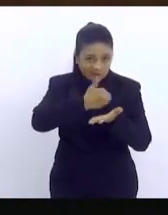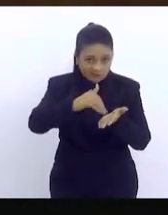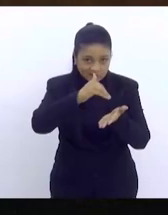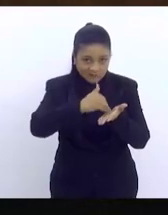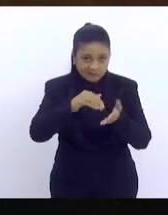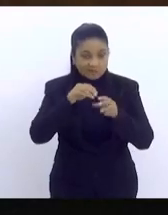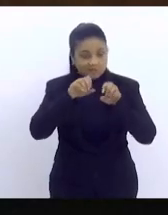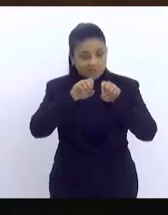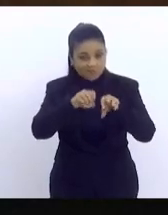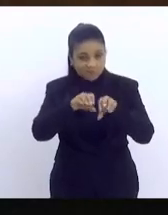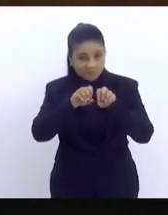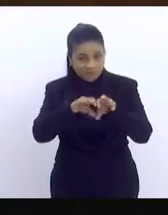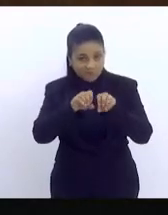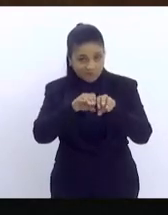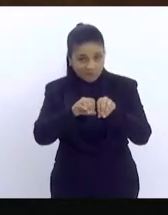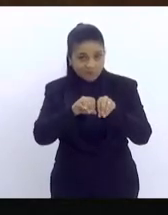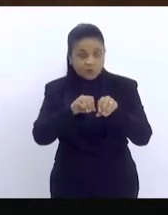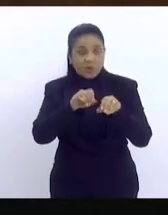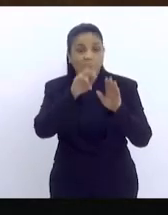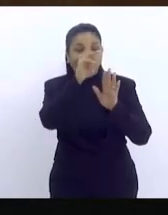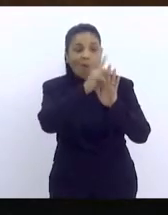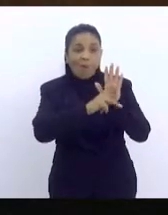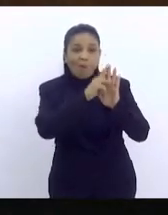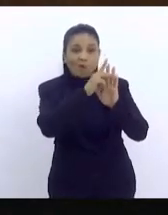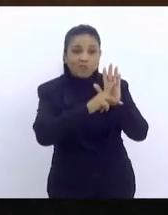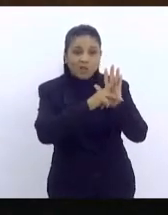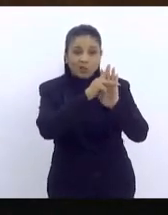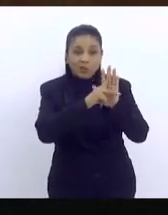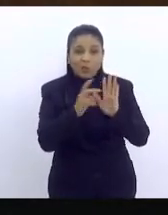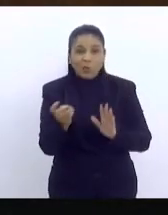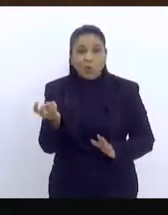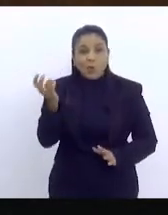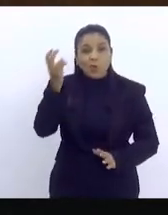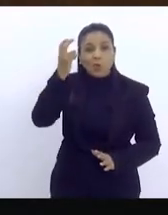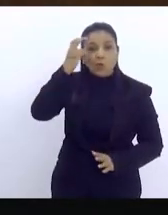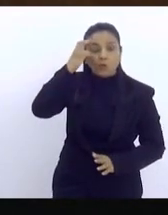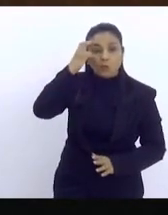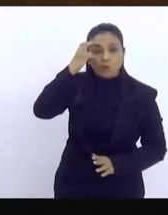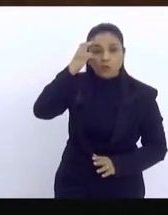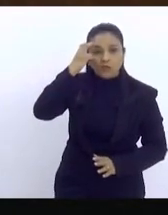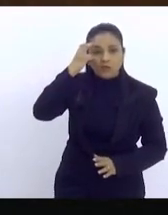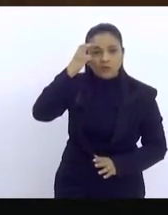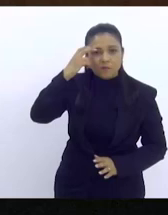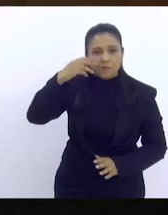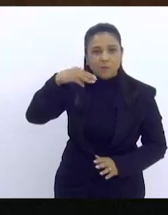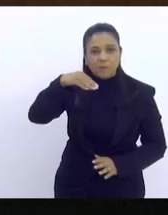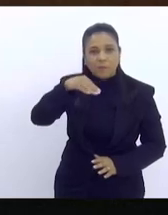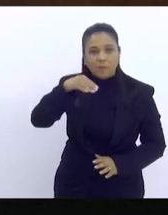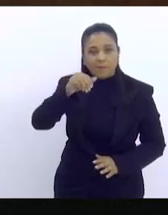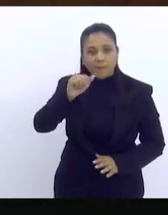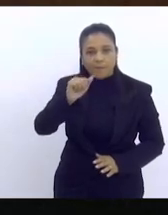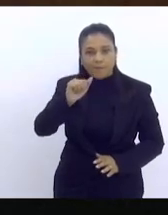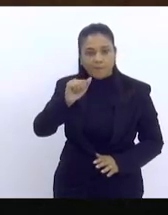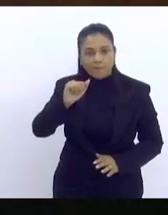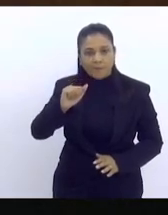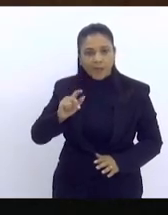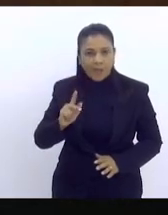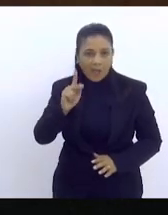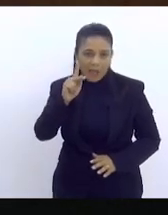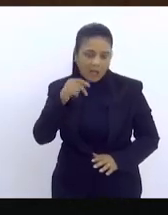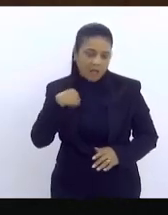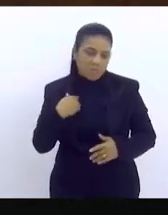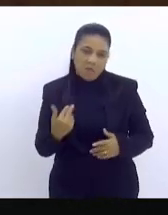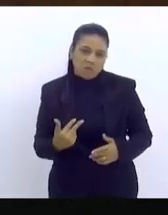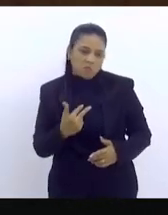educação porque o projeto chama-se cultura Maker é um projeto que é louvável mas não pode ser implementado na cadeia para